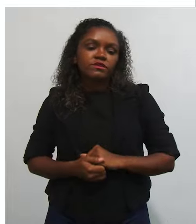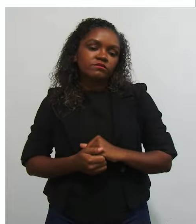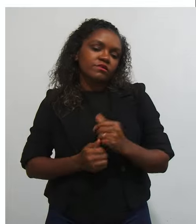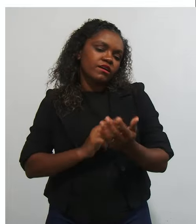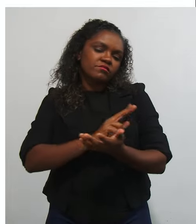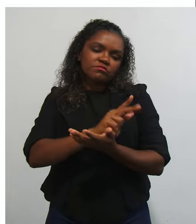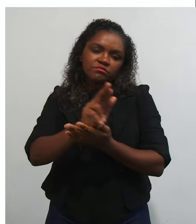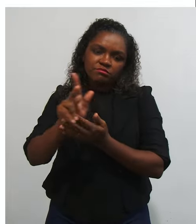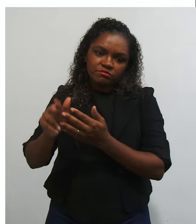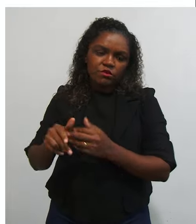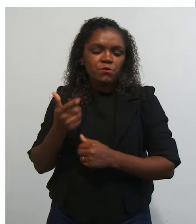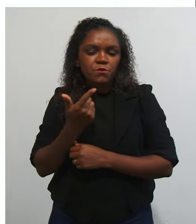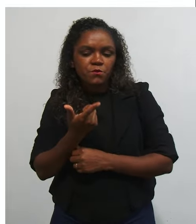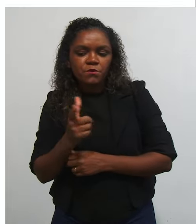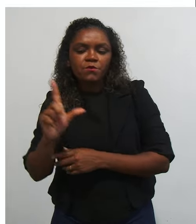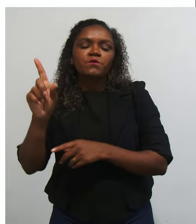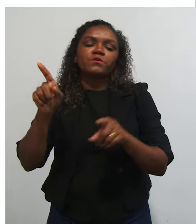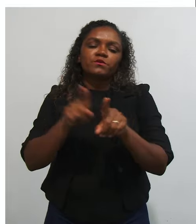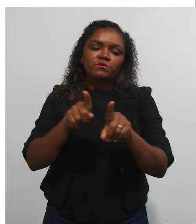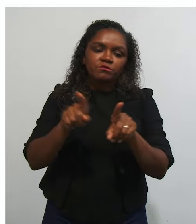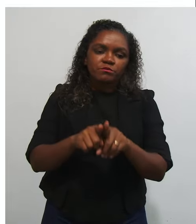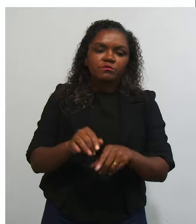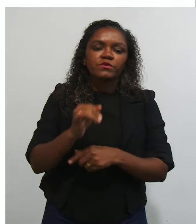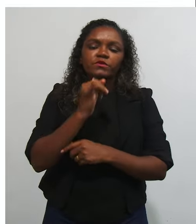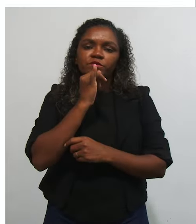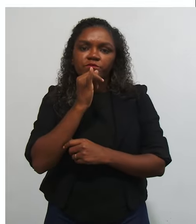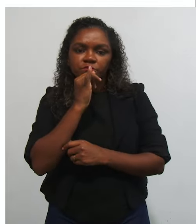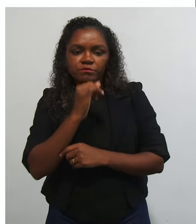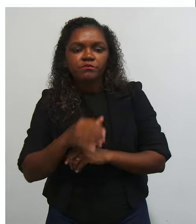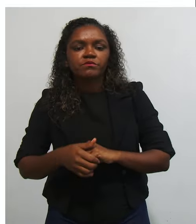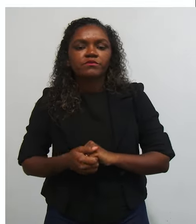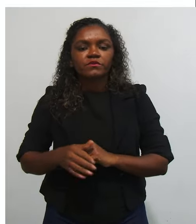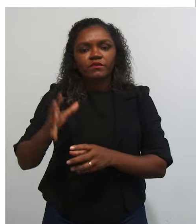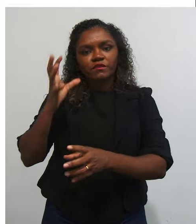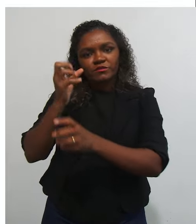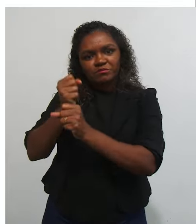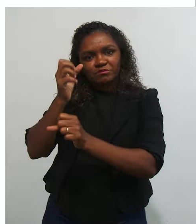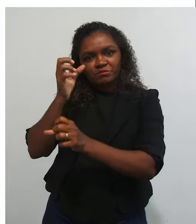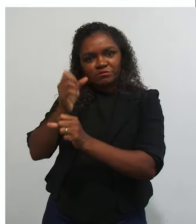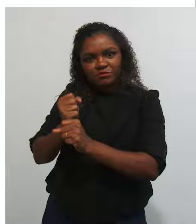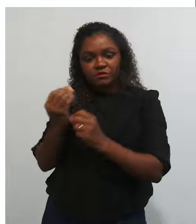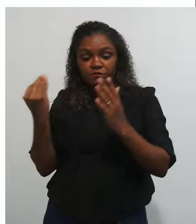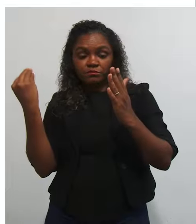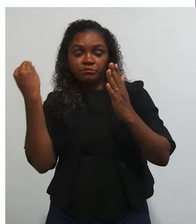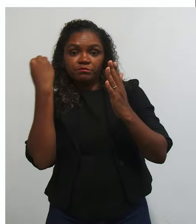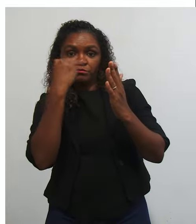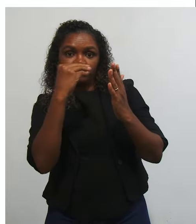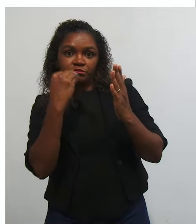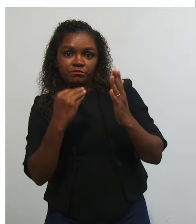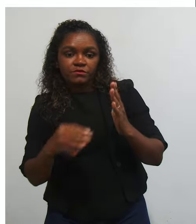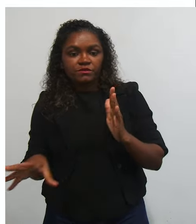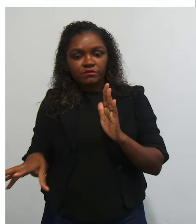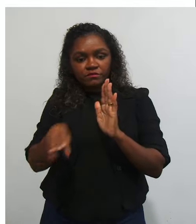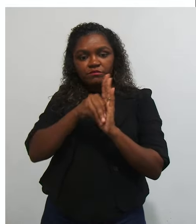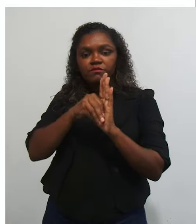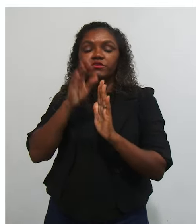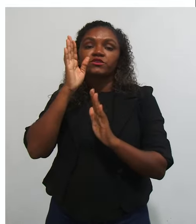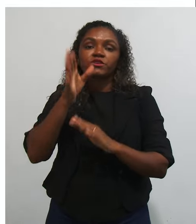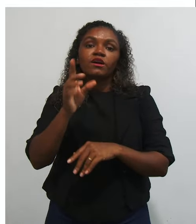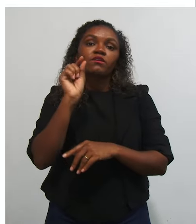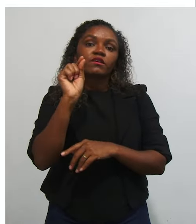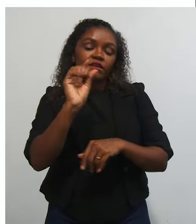aí vai. Aí a gente tem outra classificação que é por esfera orçamentária, que foi incluído quando?